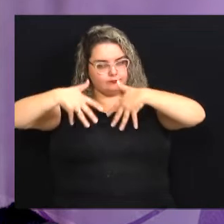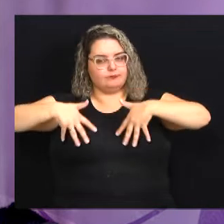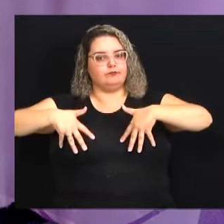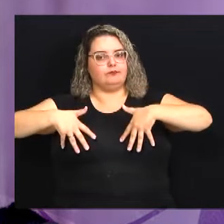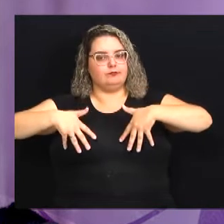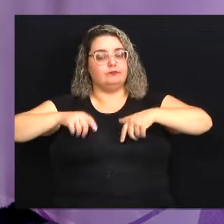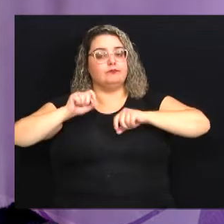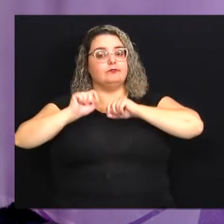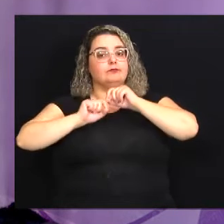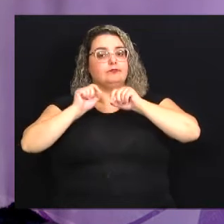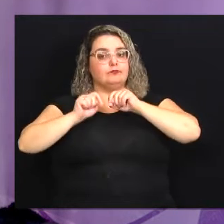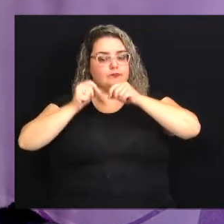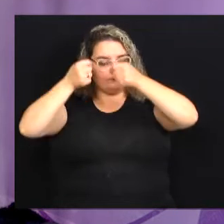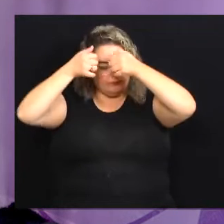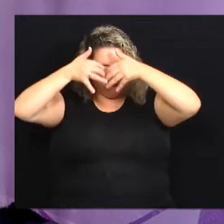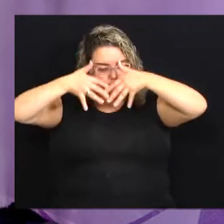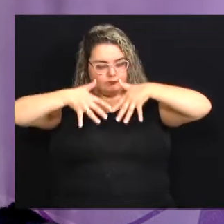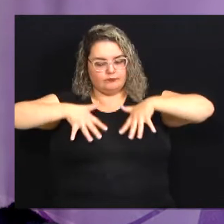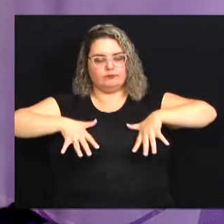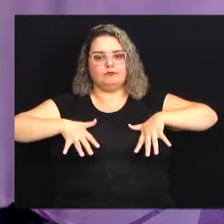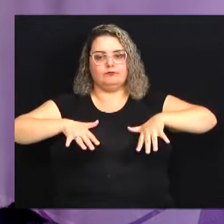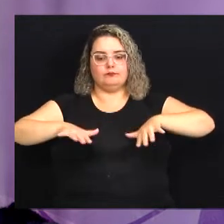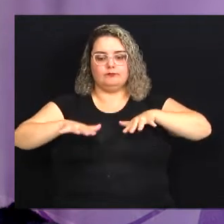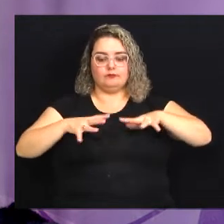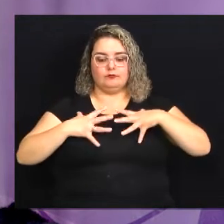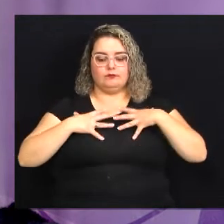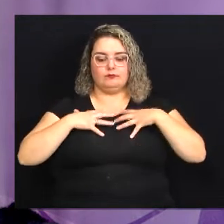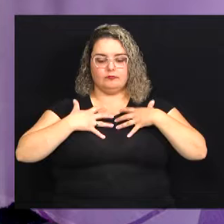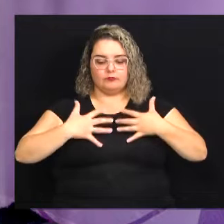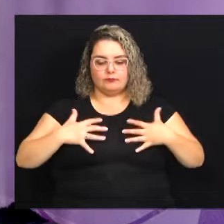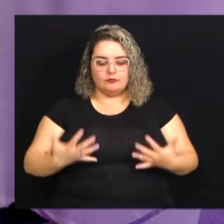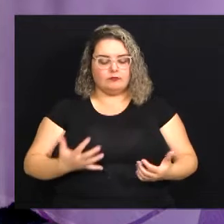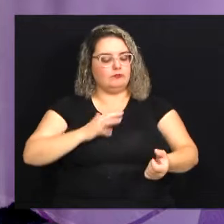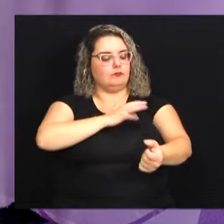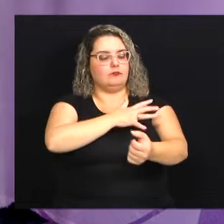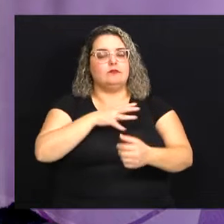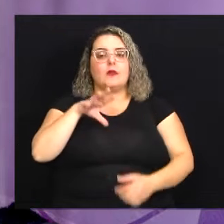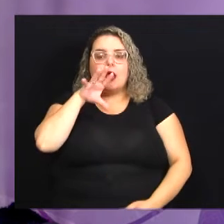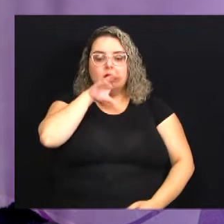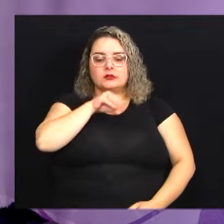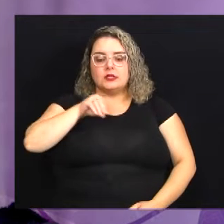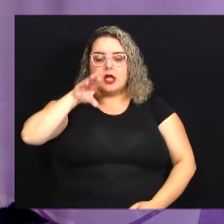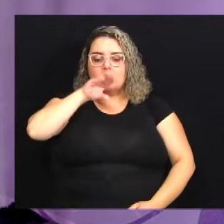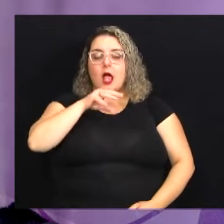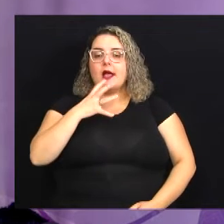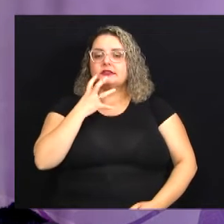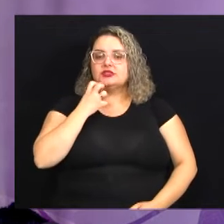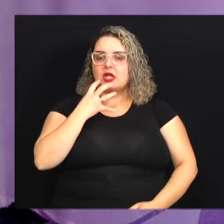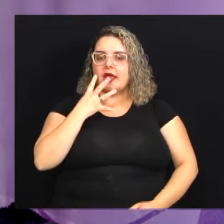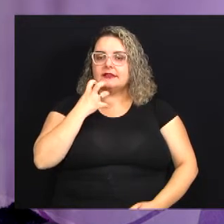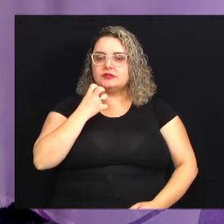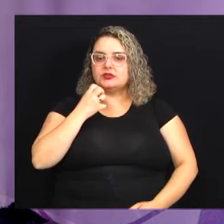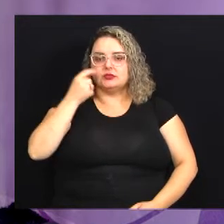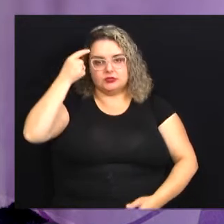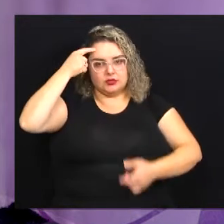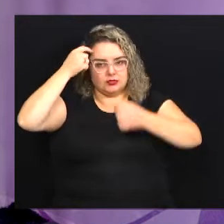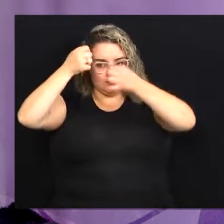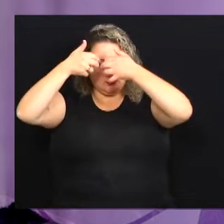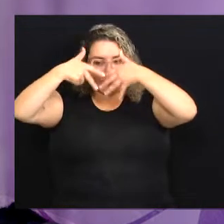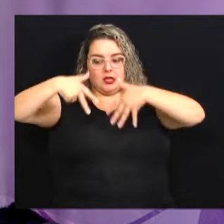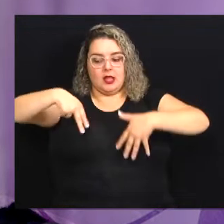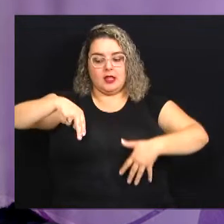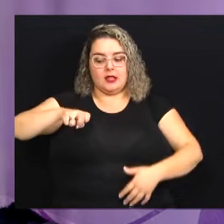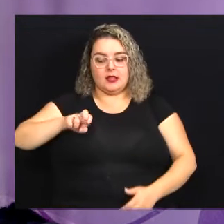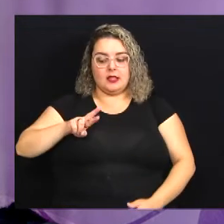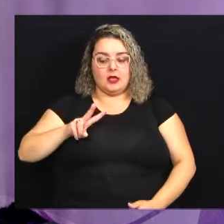Quem controla os movimentos dos músculos da sua fala e da sua deglutição são os nervos,